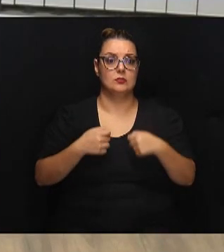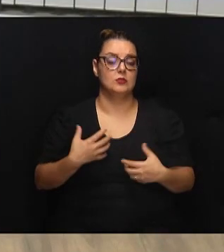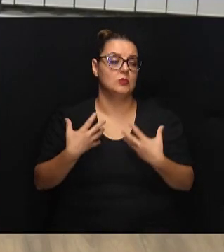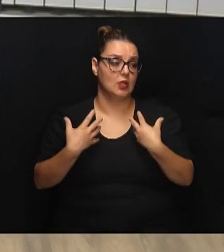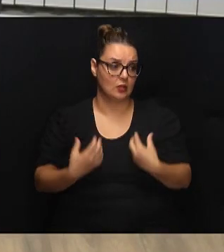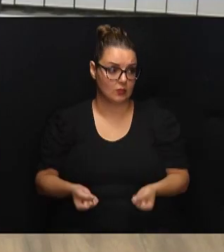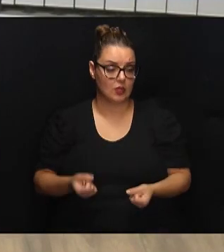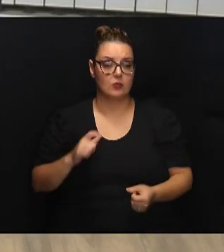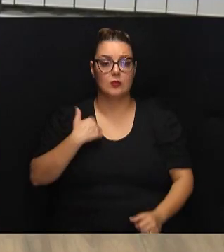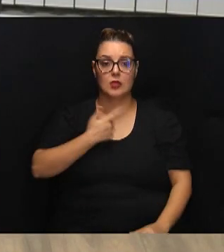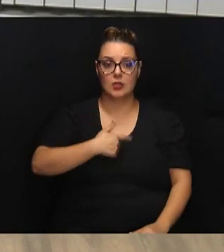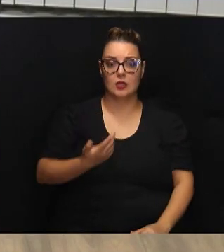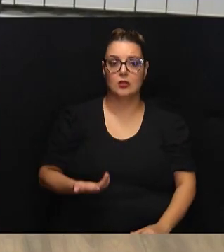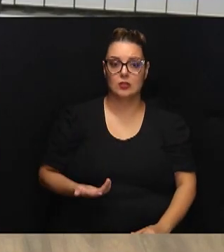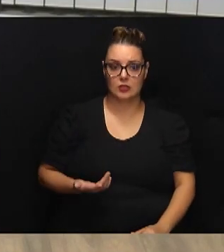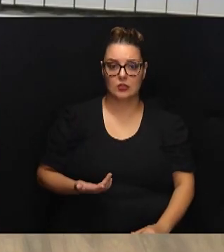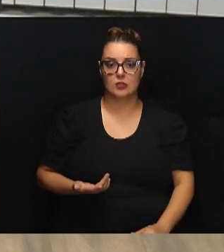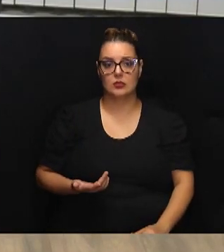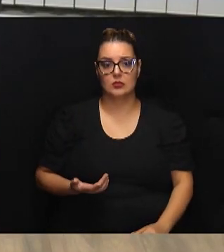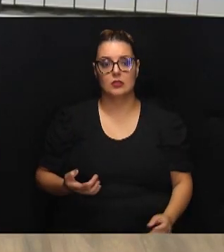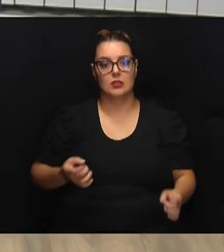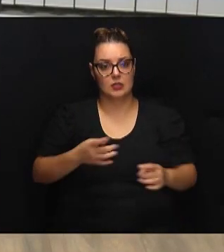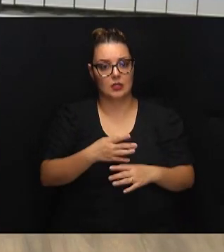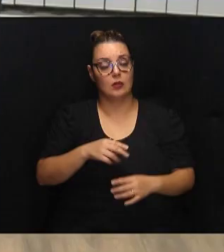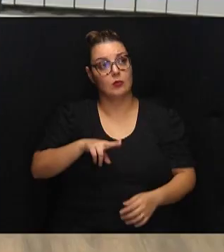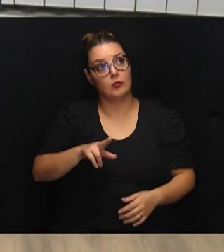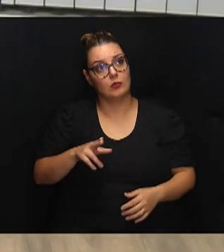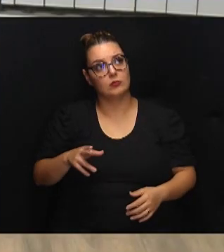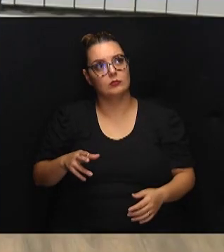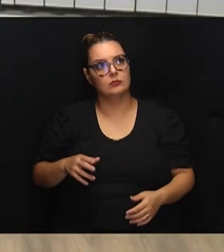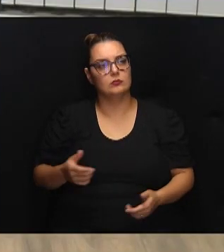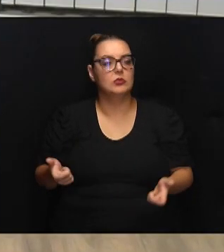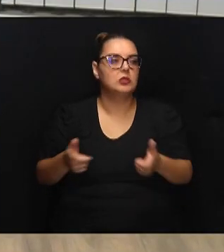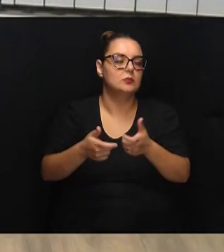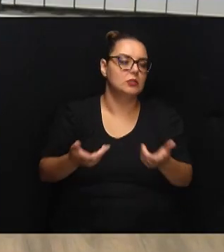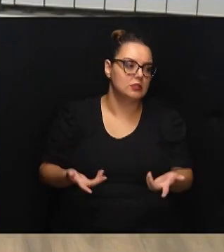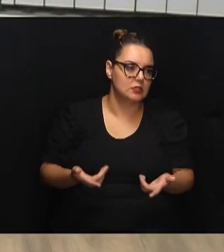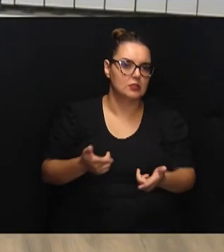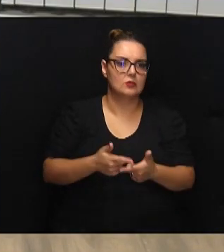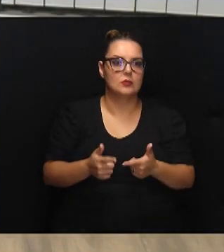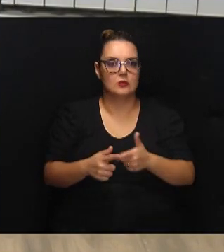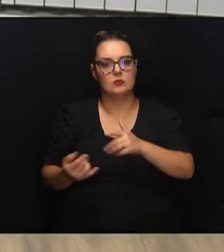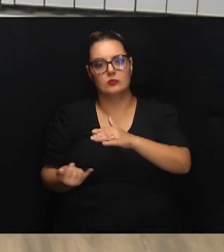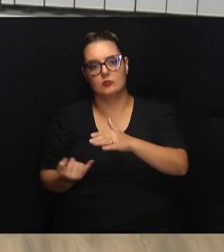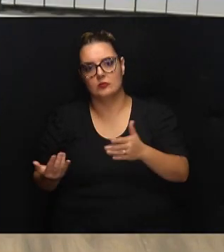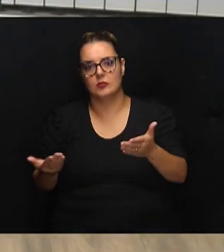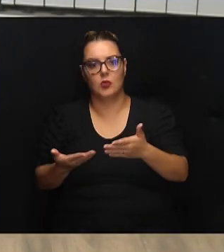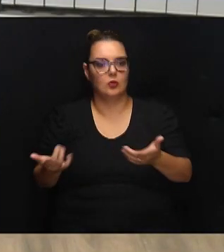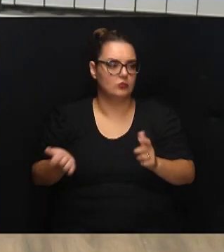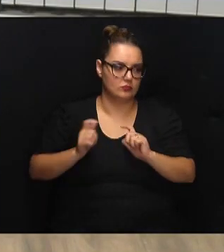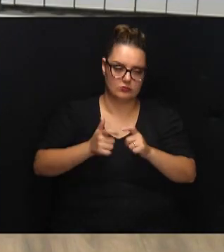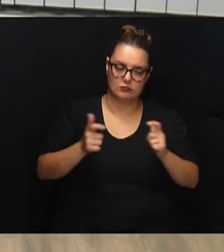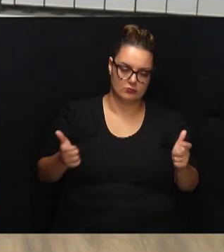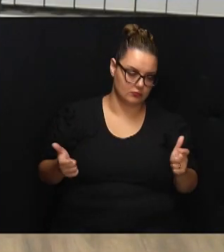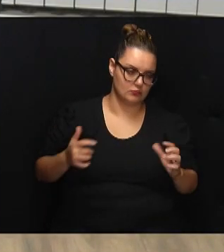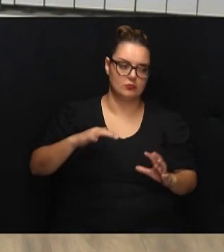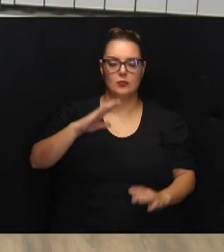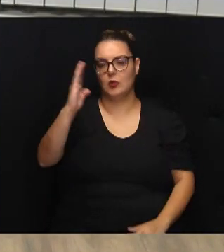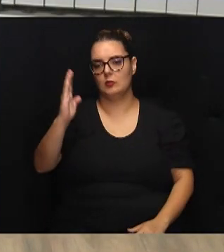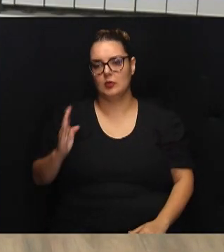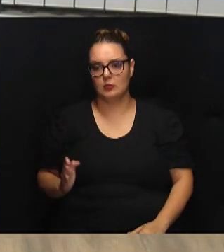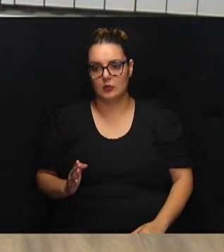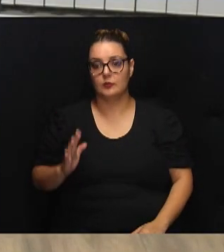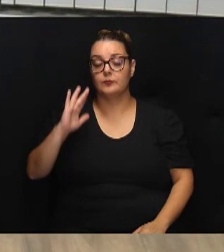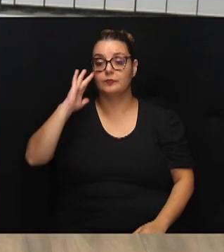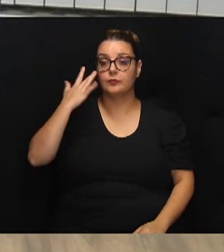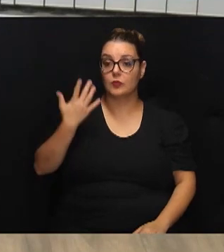para a gente acabar ou então atacar esse problema da informalidade que hoje está crescendo e muito no Brasil? Eu